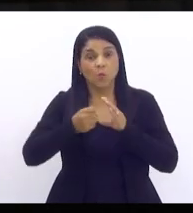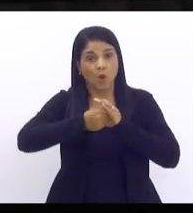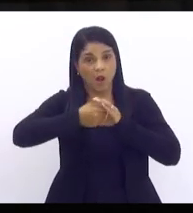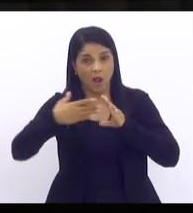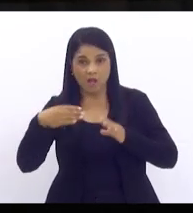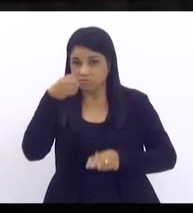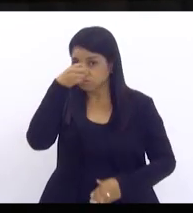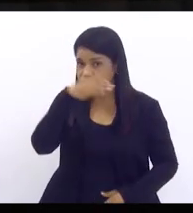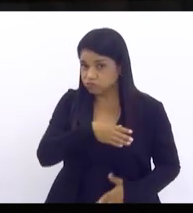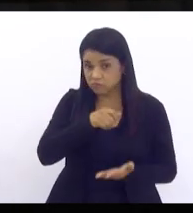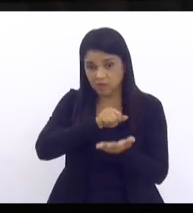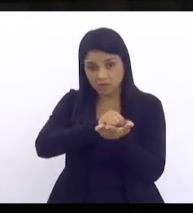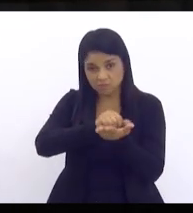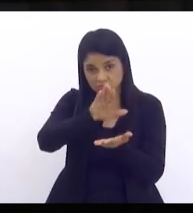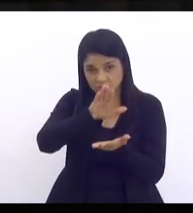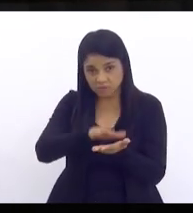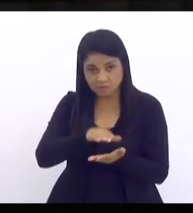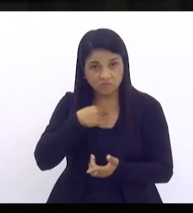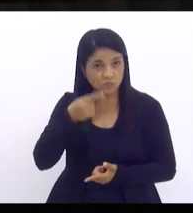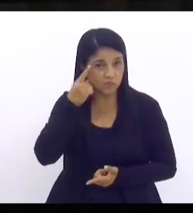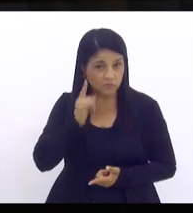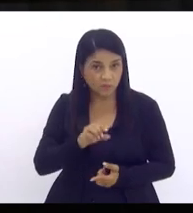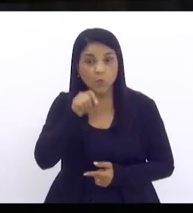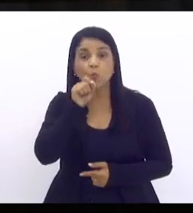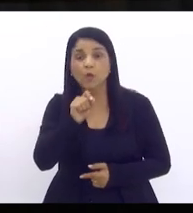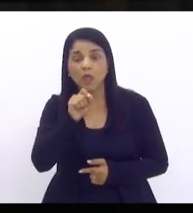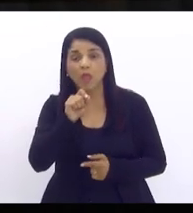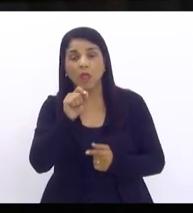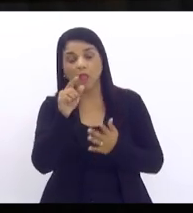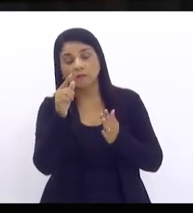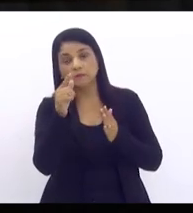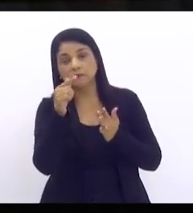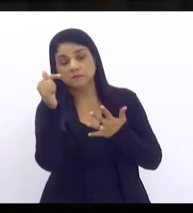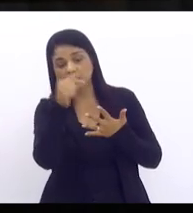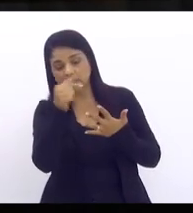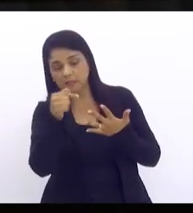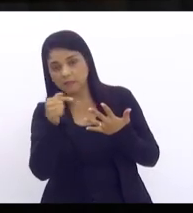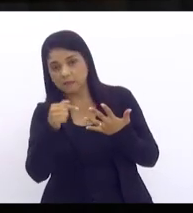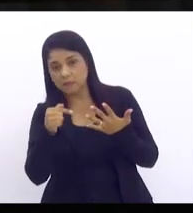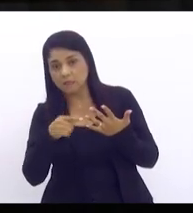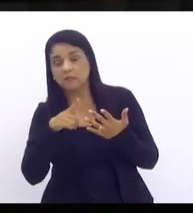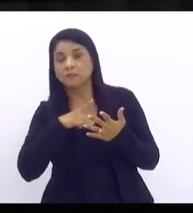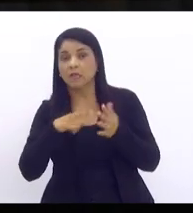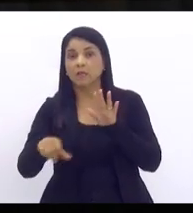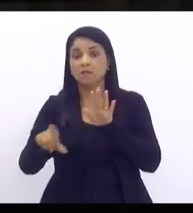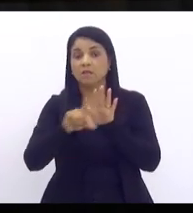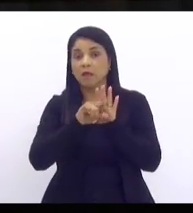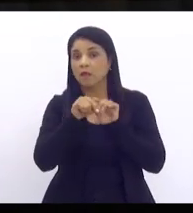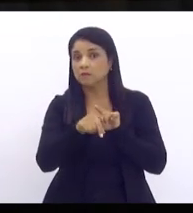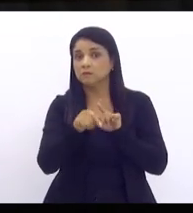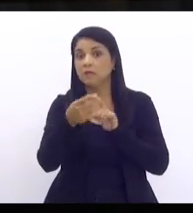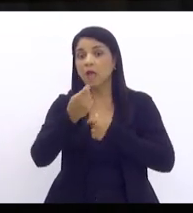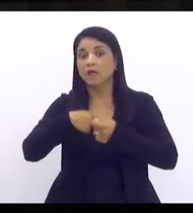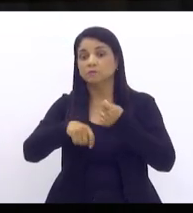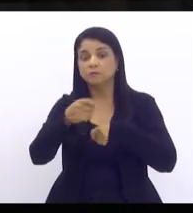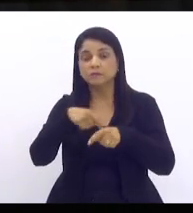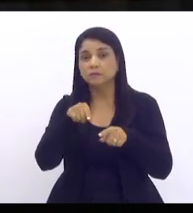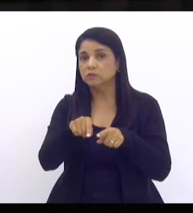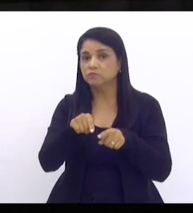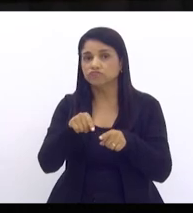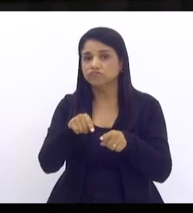tais exonerações, existem requisitos legais e administrativos que não foram considerados